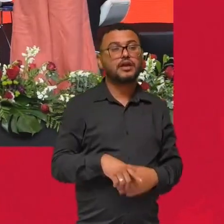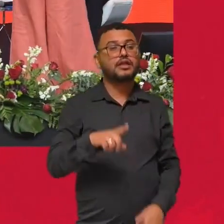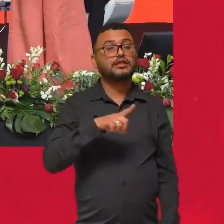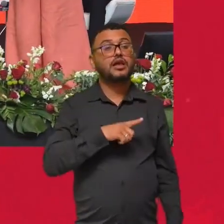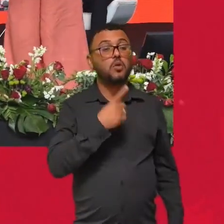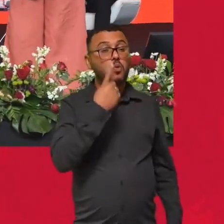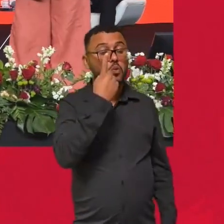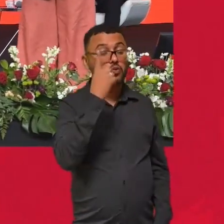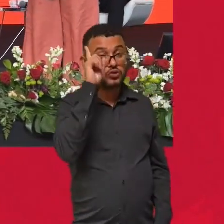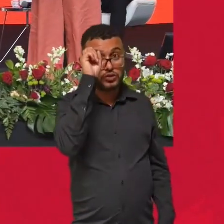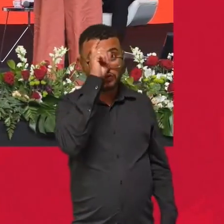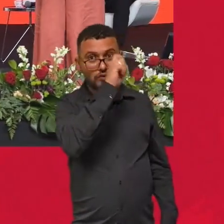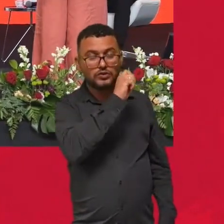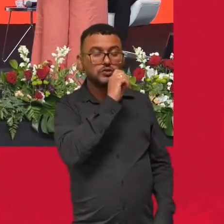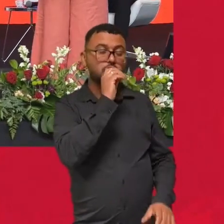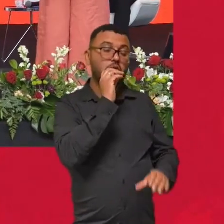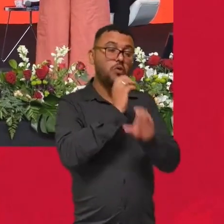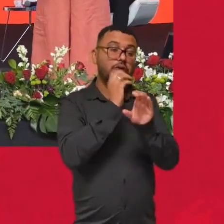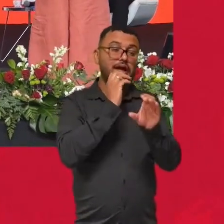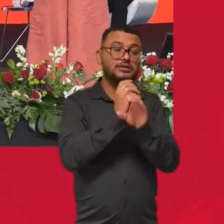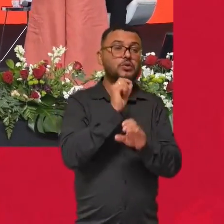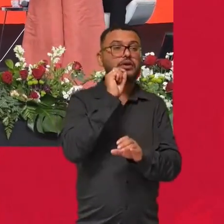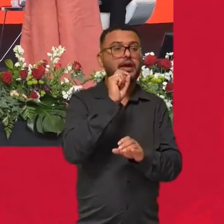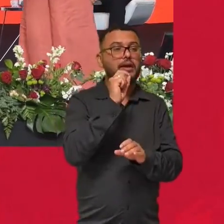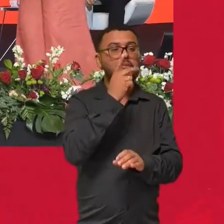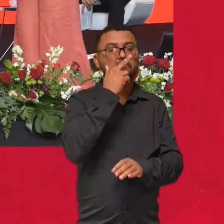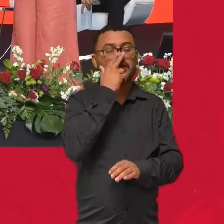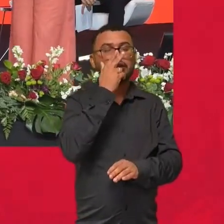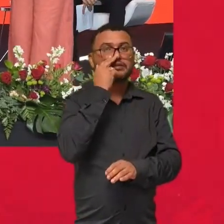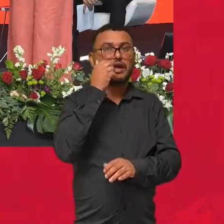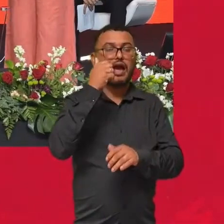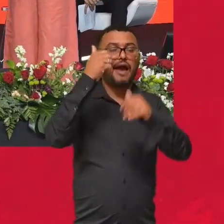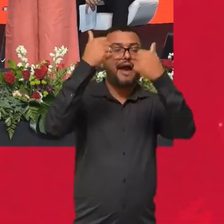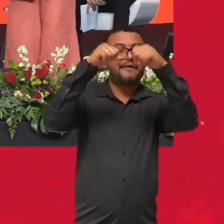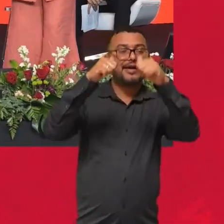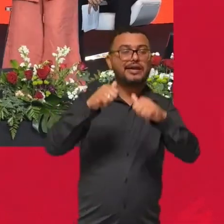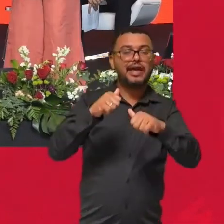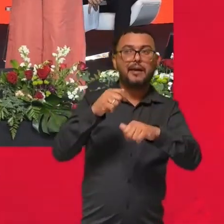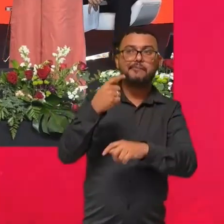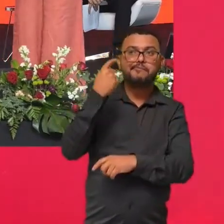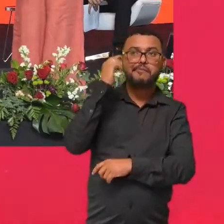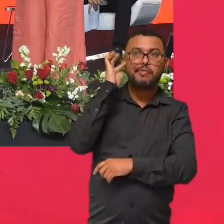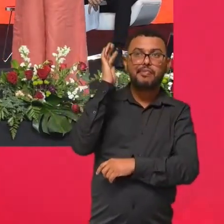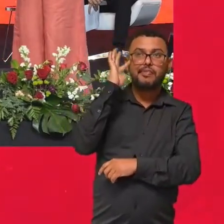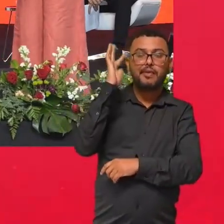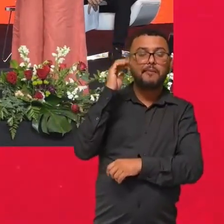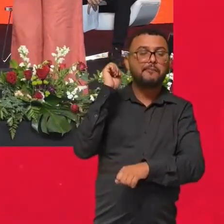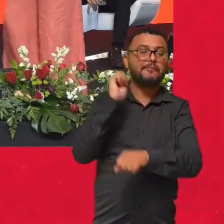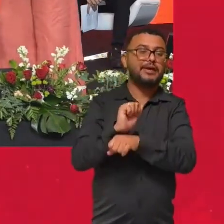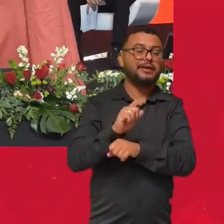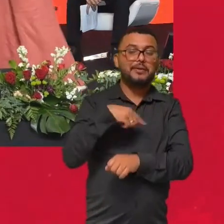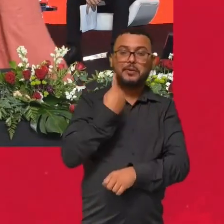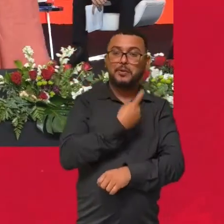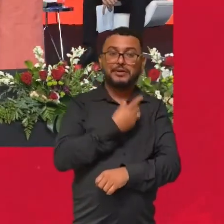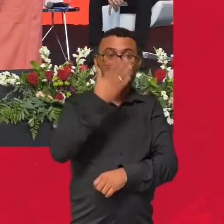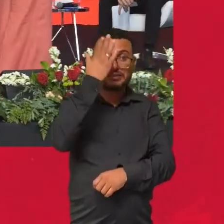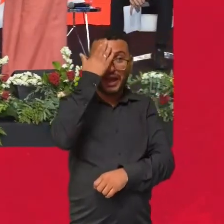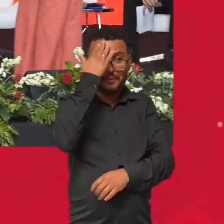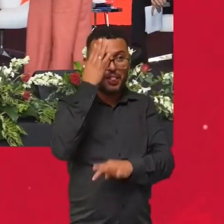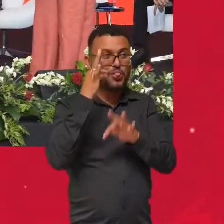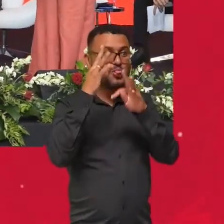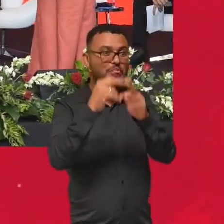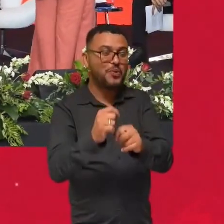comunicação, que é a paralisia da análise. A gente acha que tem que saber tudo, todos os detalhes, antes